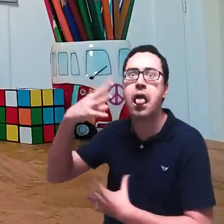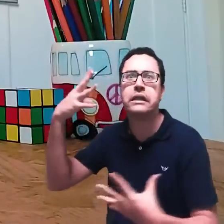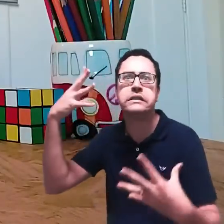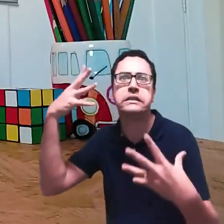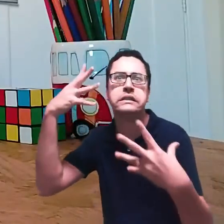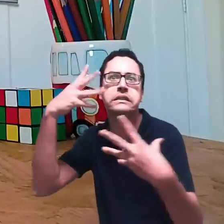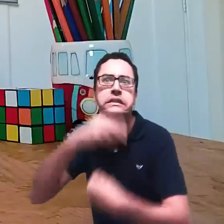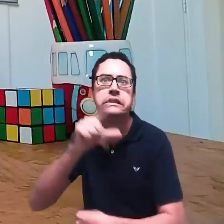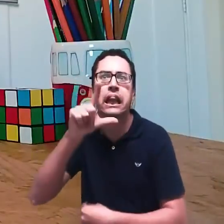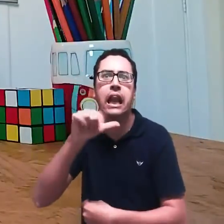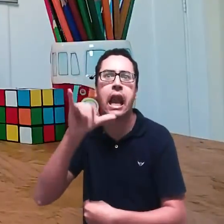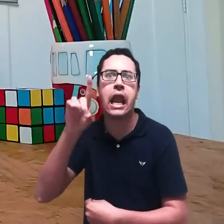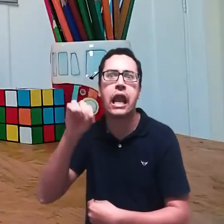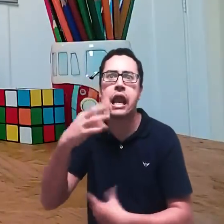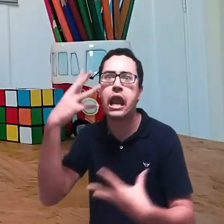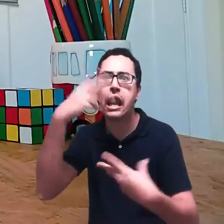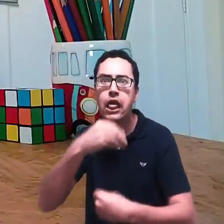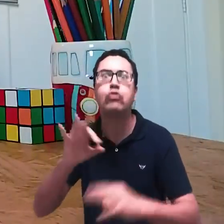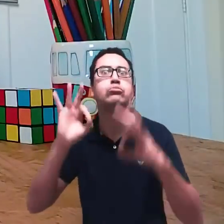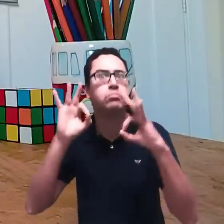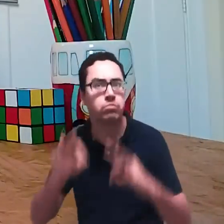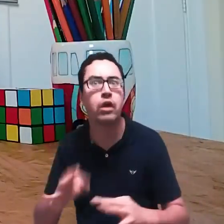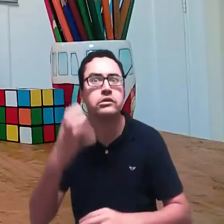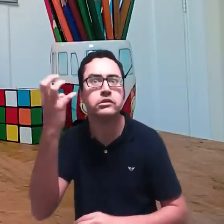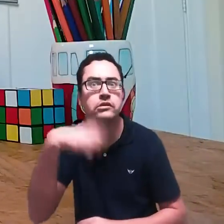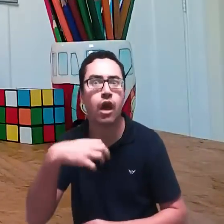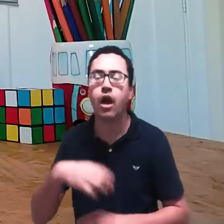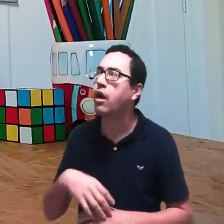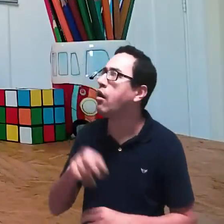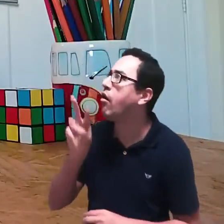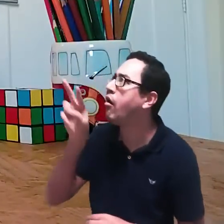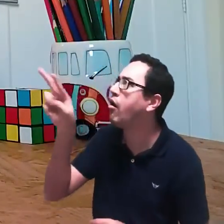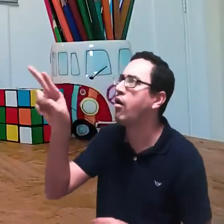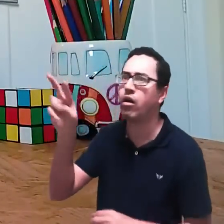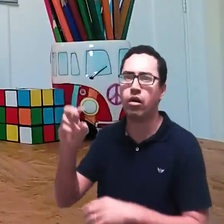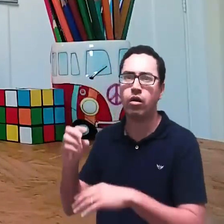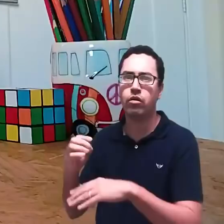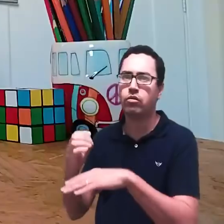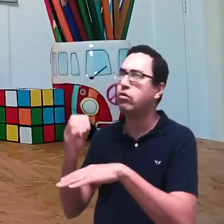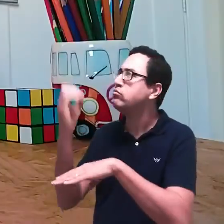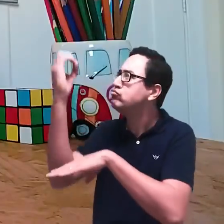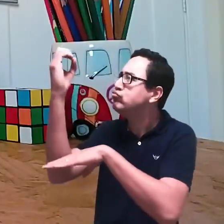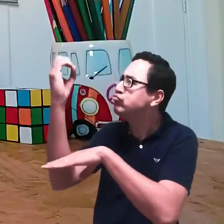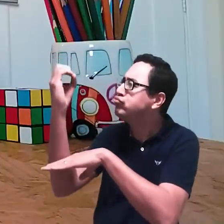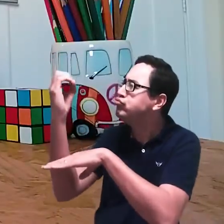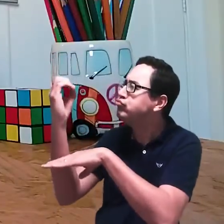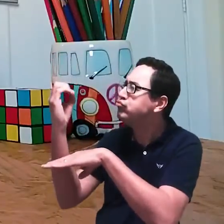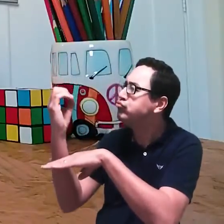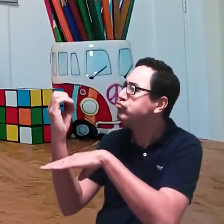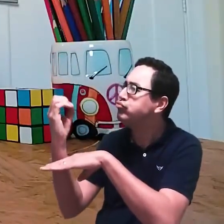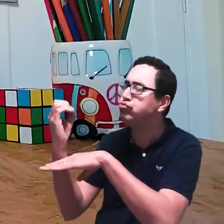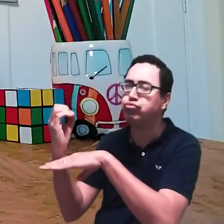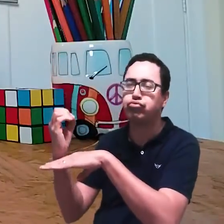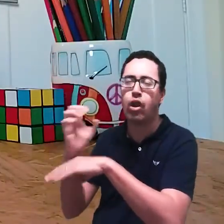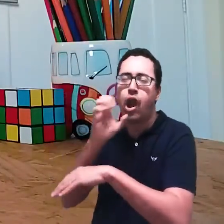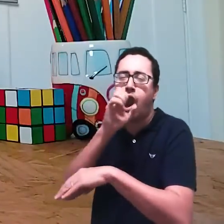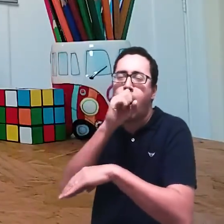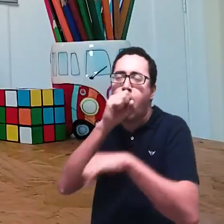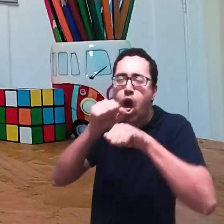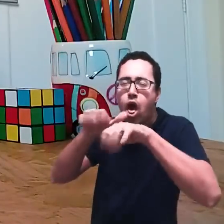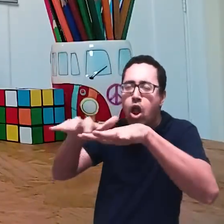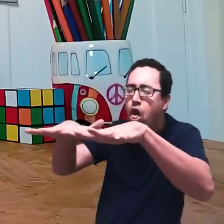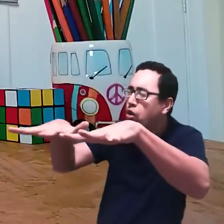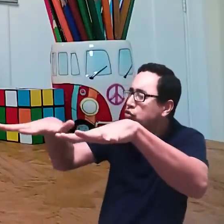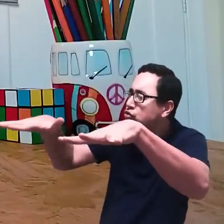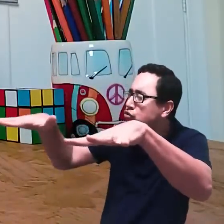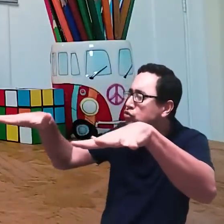sem exagero mesmo. Foi um pôr do sol alaranjado, avermelhado, foi muito